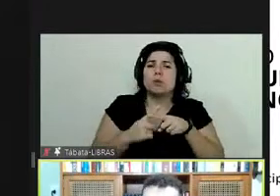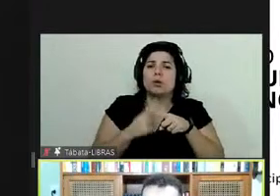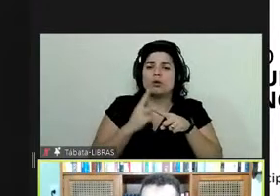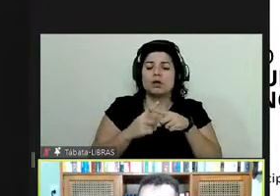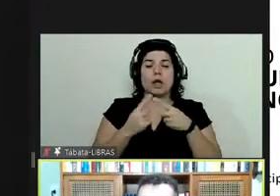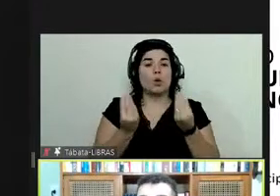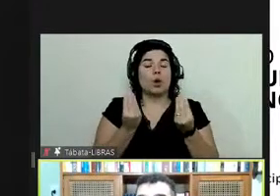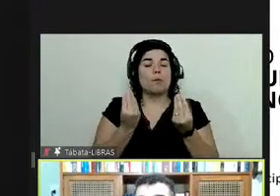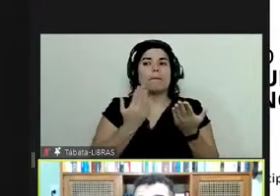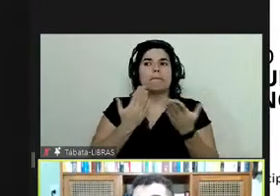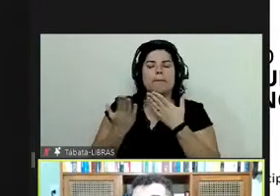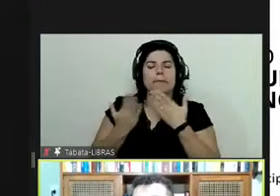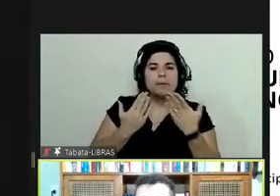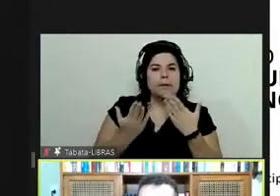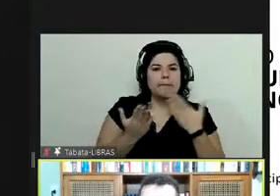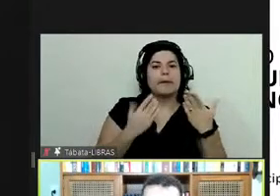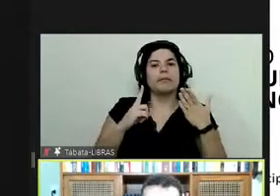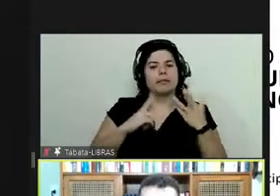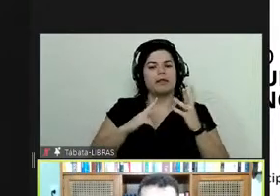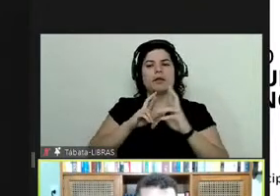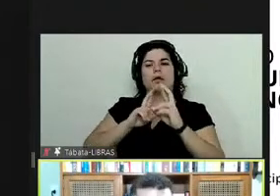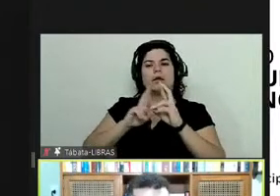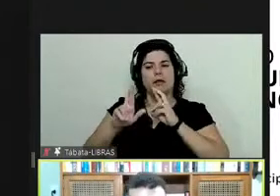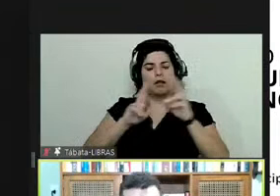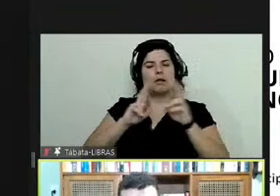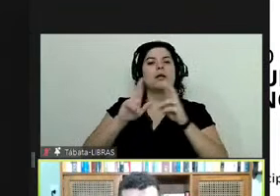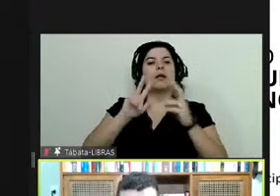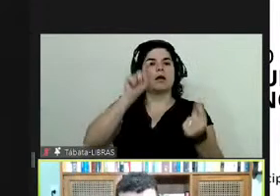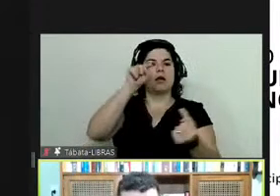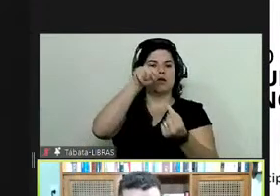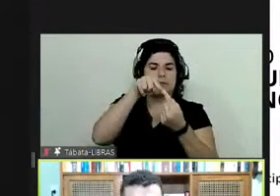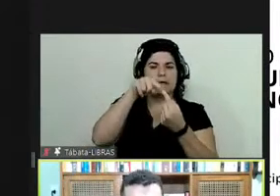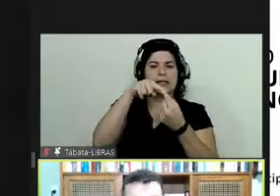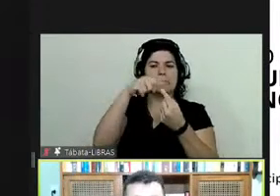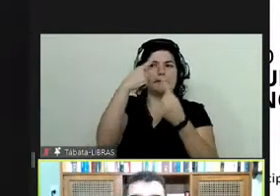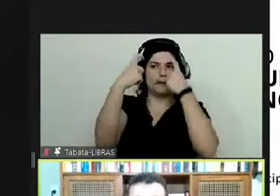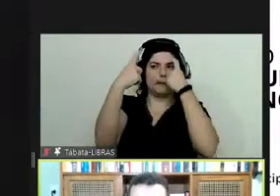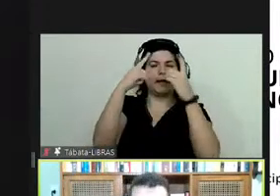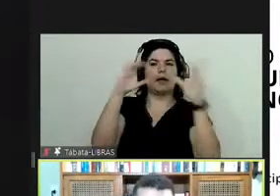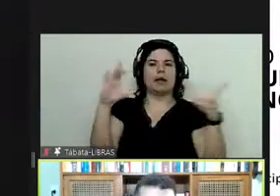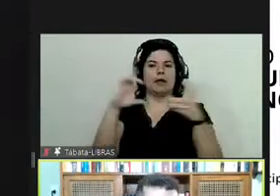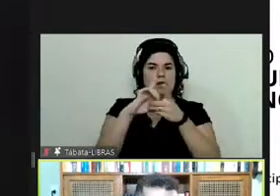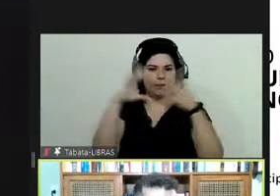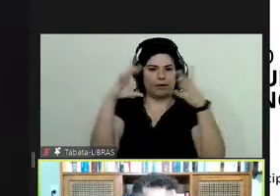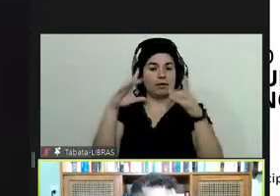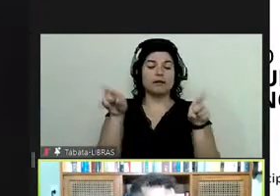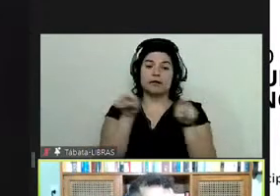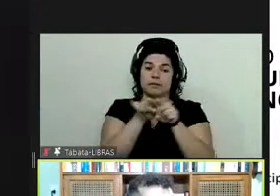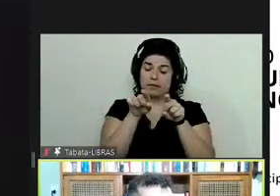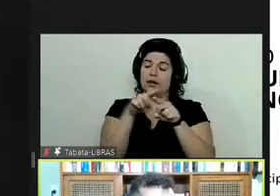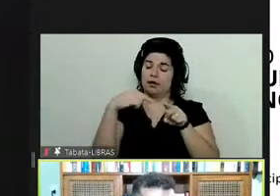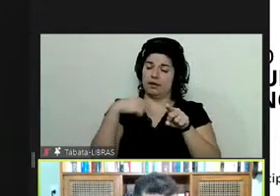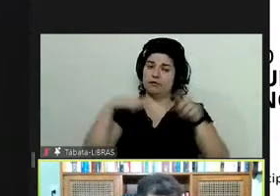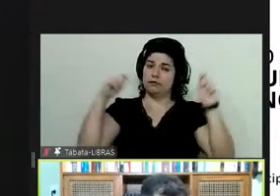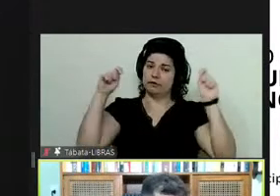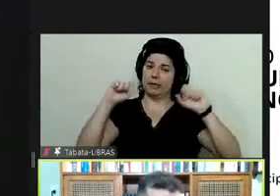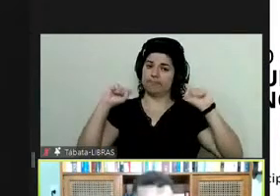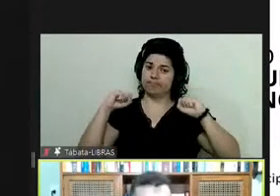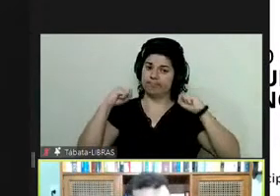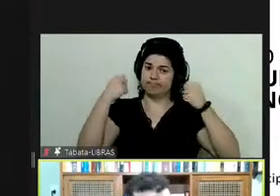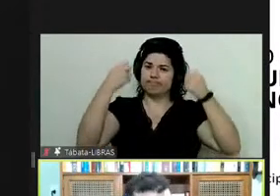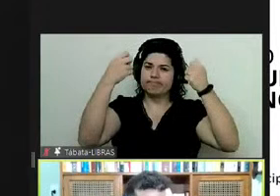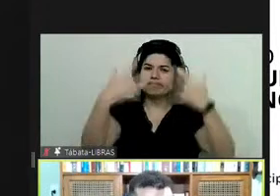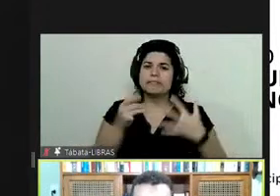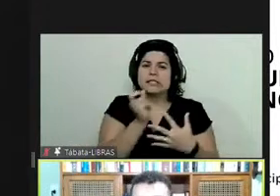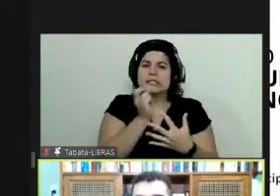como esse debate está intimamente relacionado com a própria ideia que a prova perspectiva de democracia e eu sempre que possível farei né os